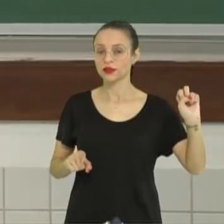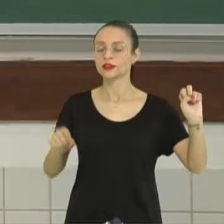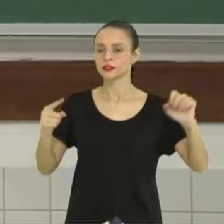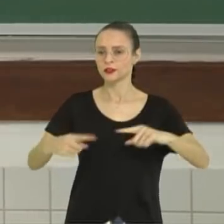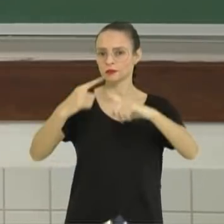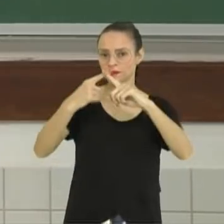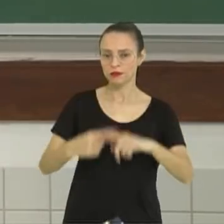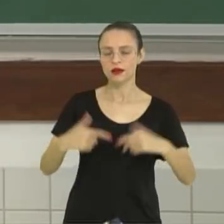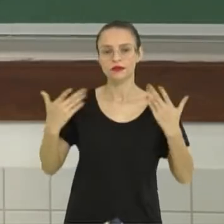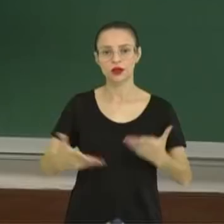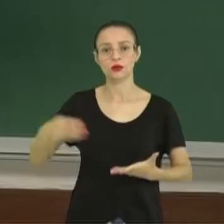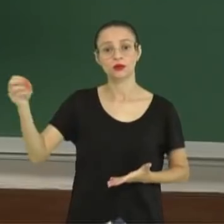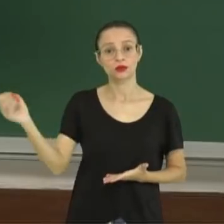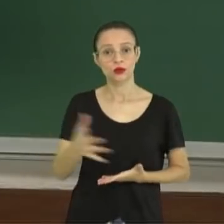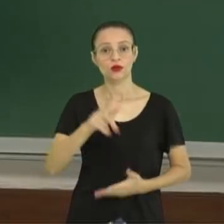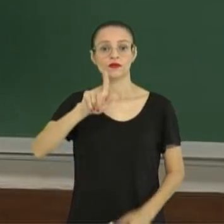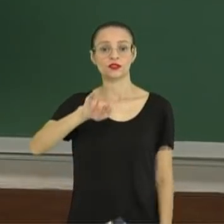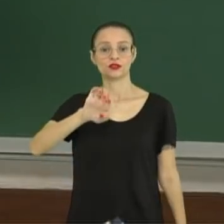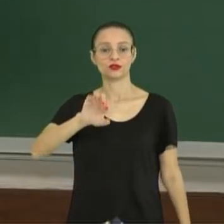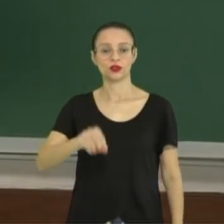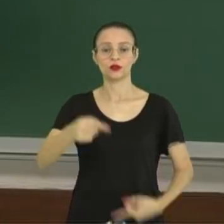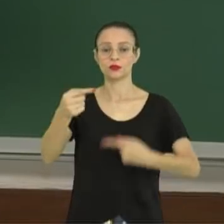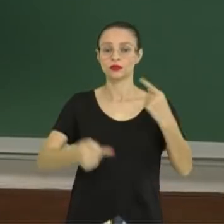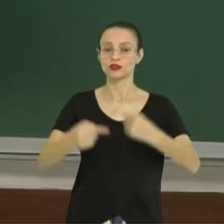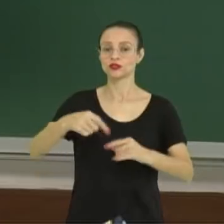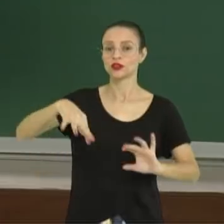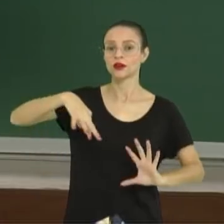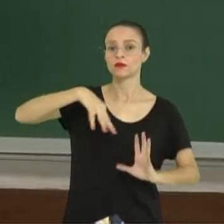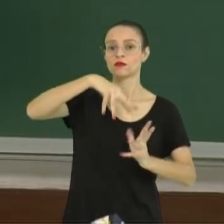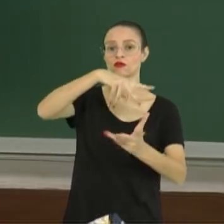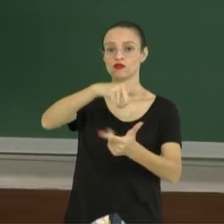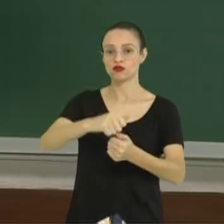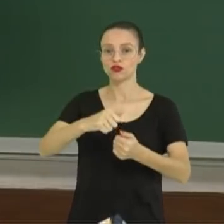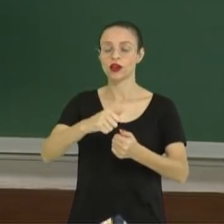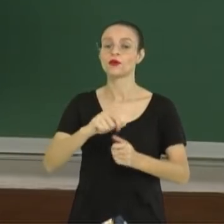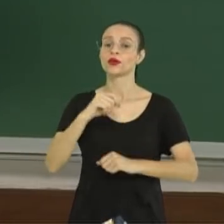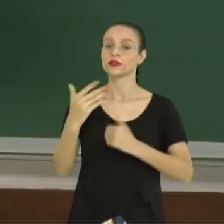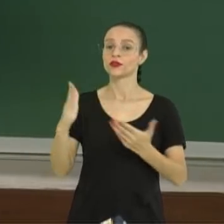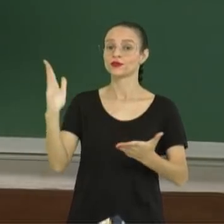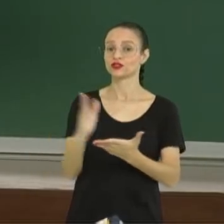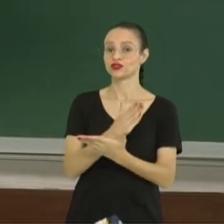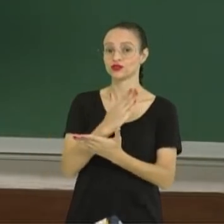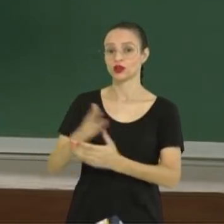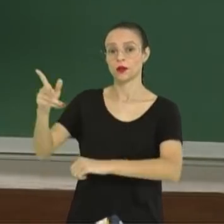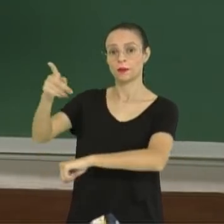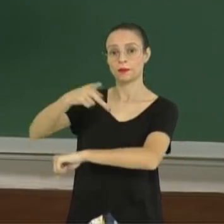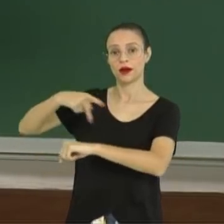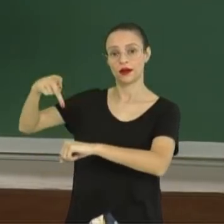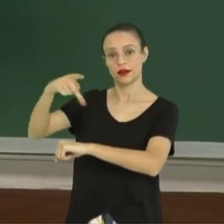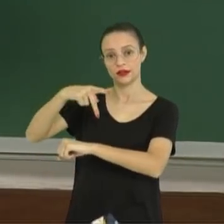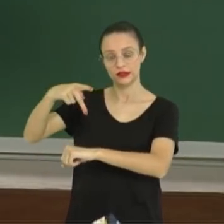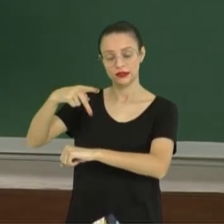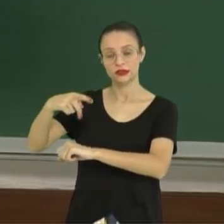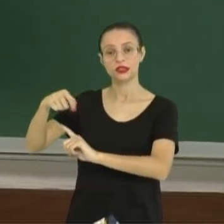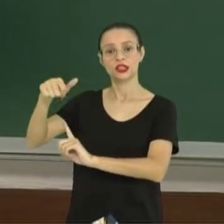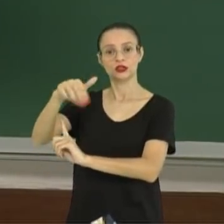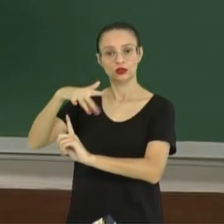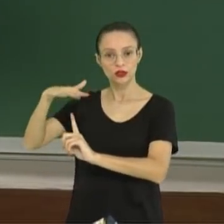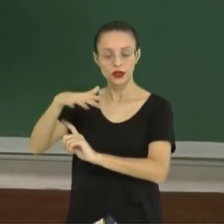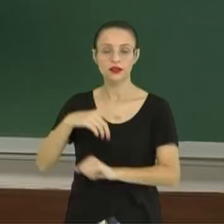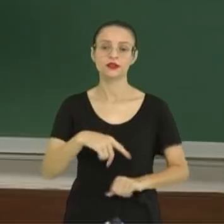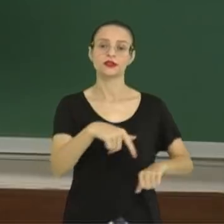trazer uma nova geopolítica mundial. Então, os países se dividiram entre países socialistas e